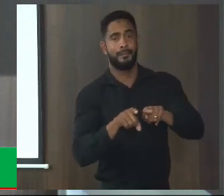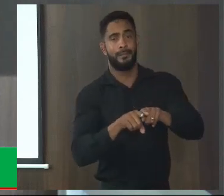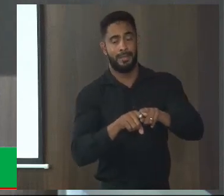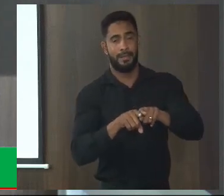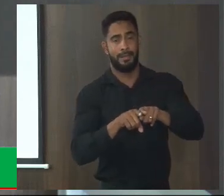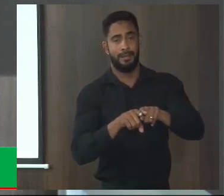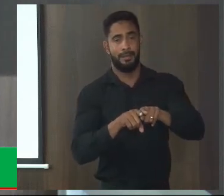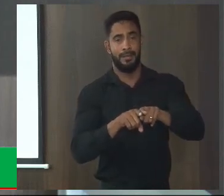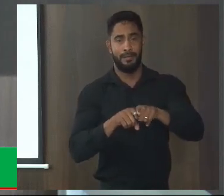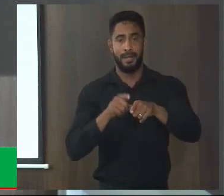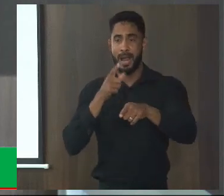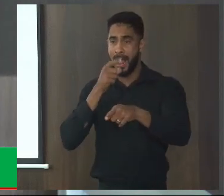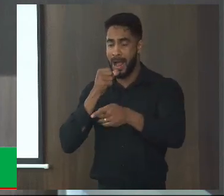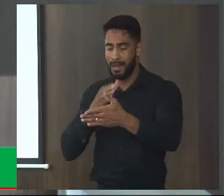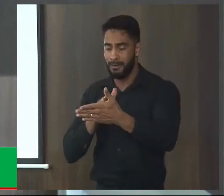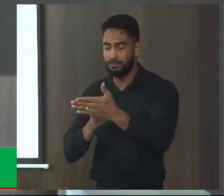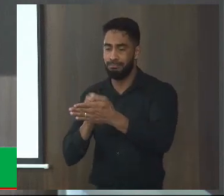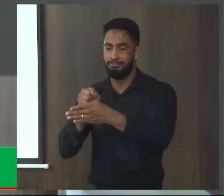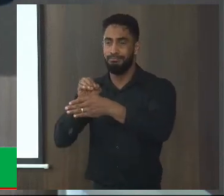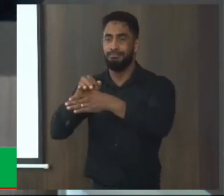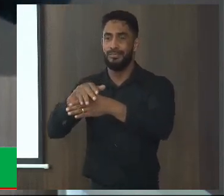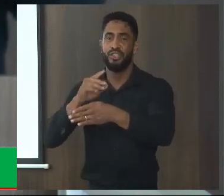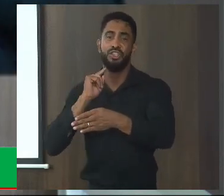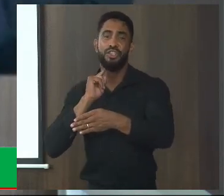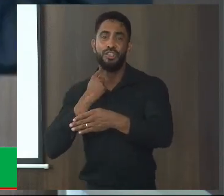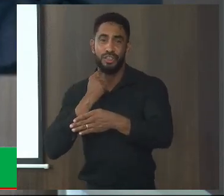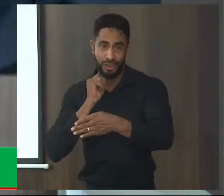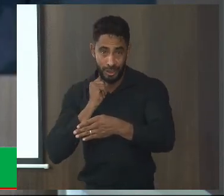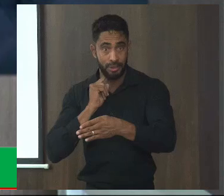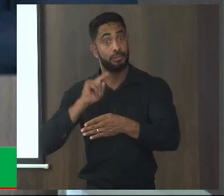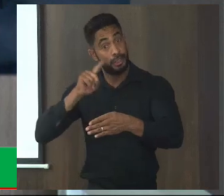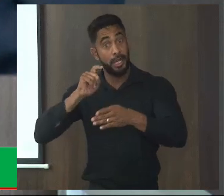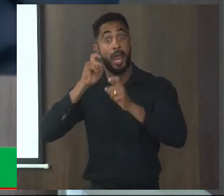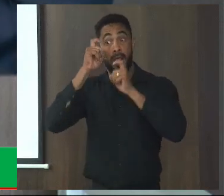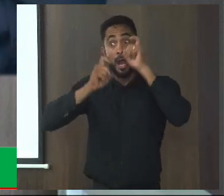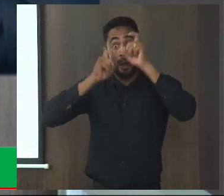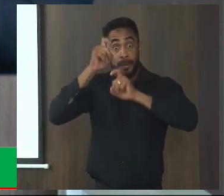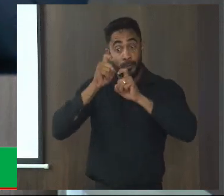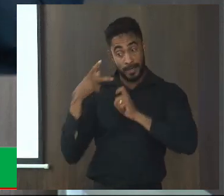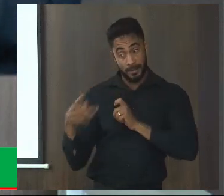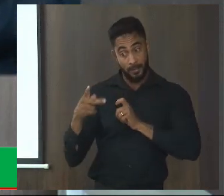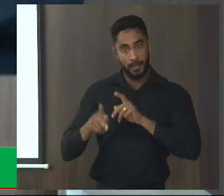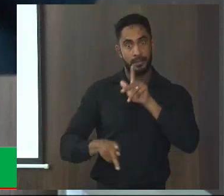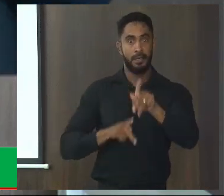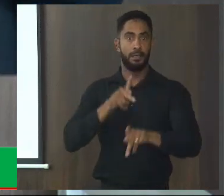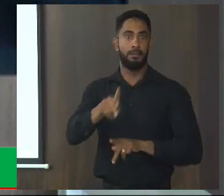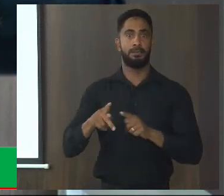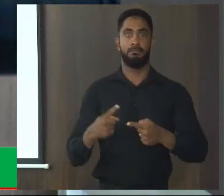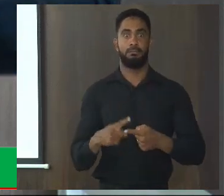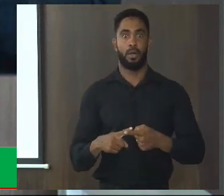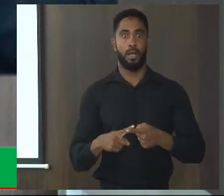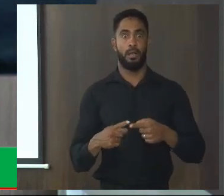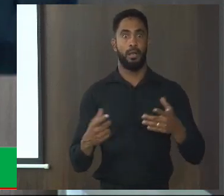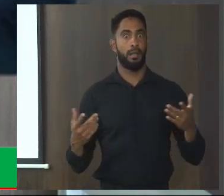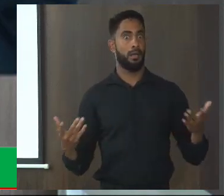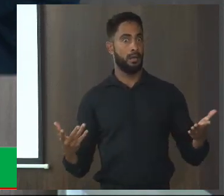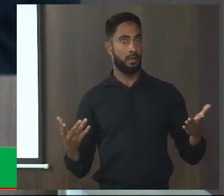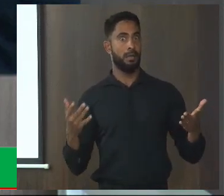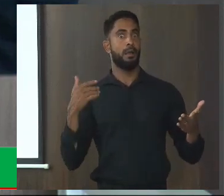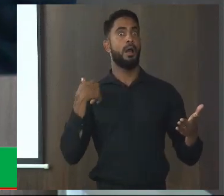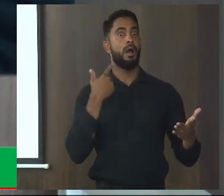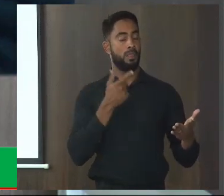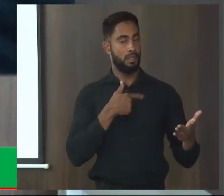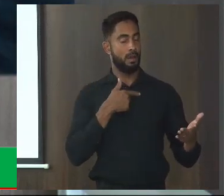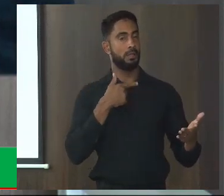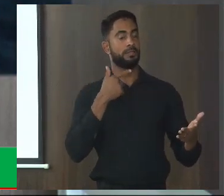também na barragem de rejeito, que é a maior preocupação da população. Por quê? Porque nós estamos